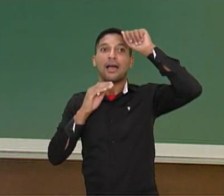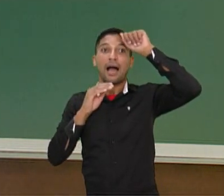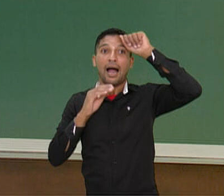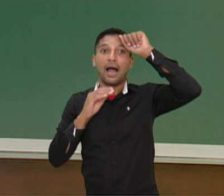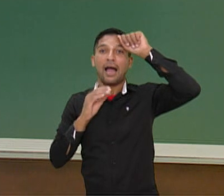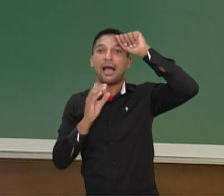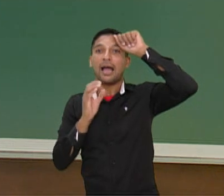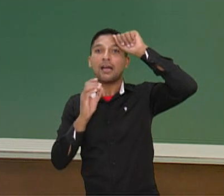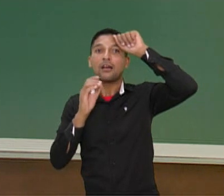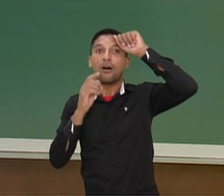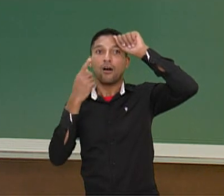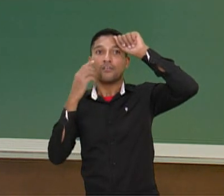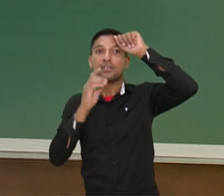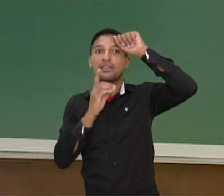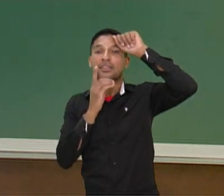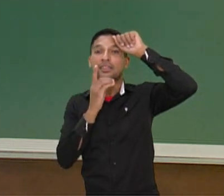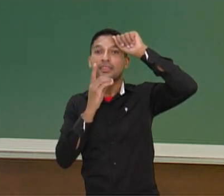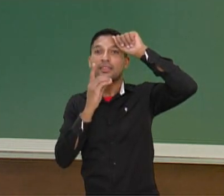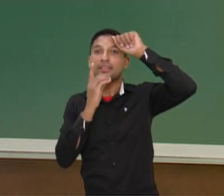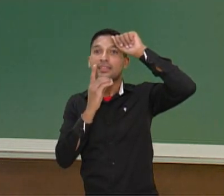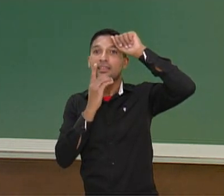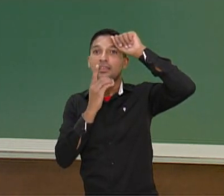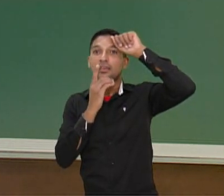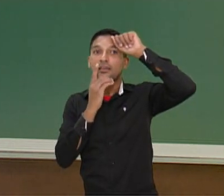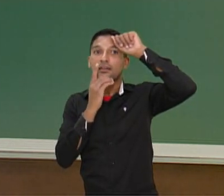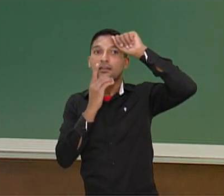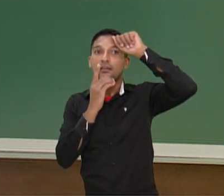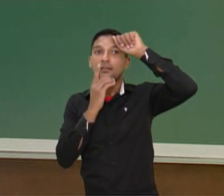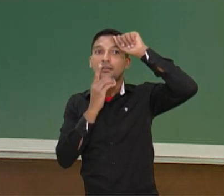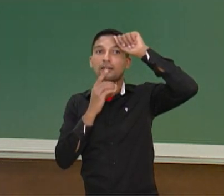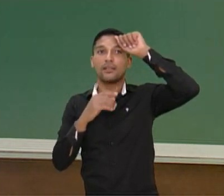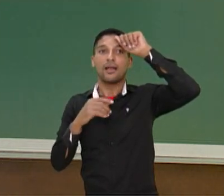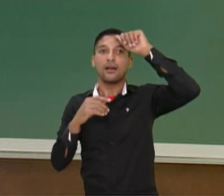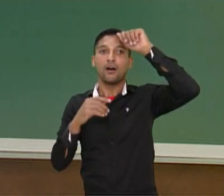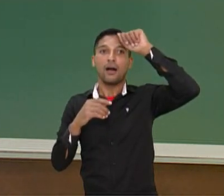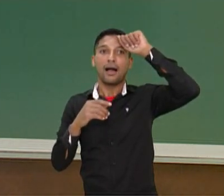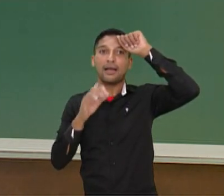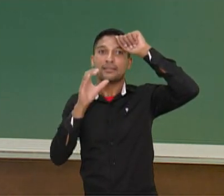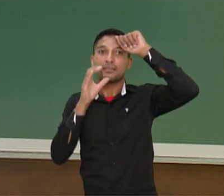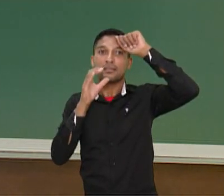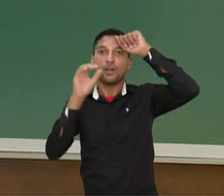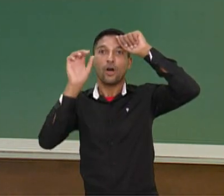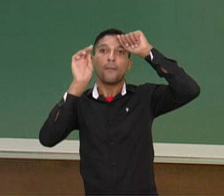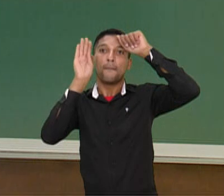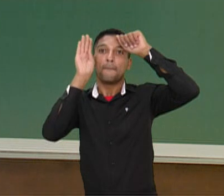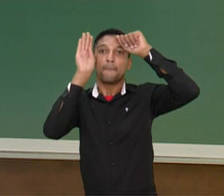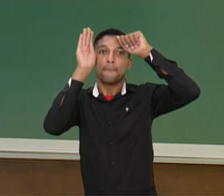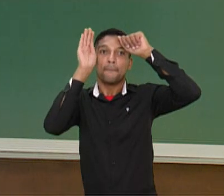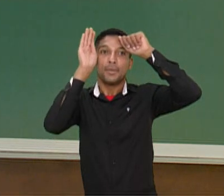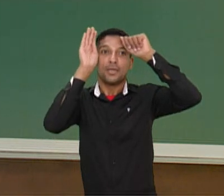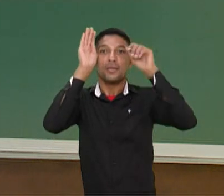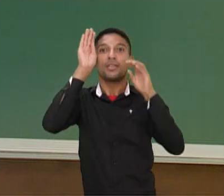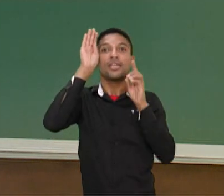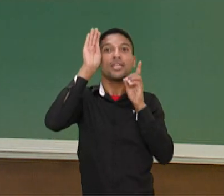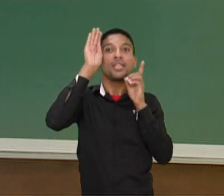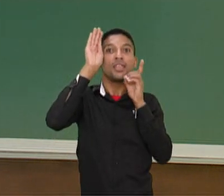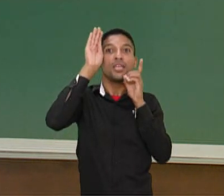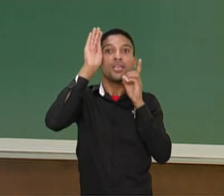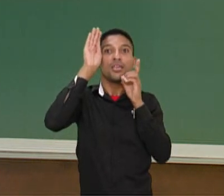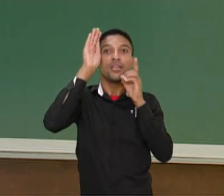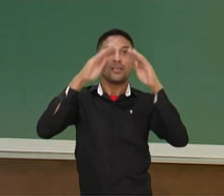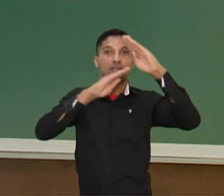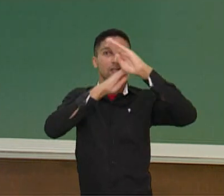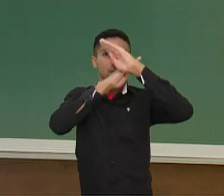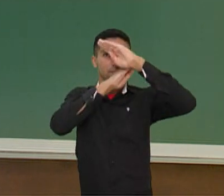Então, ele se repete, cuidar para não repetir. O EB e o EC, ok? Então, essas são as diagonais de